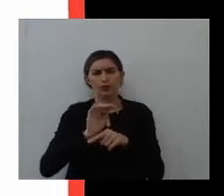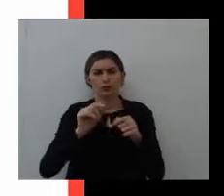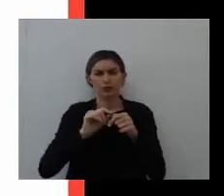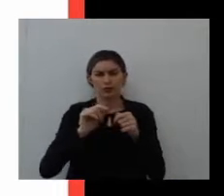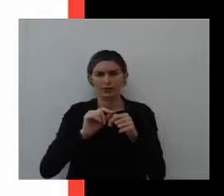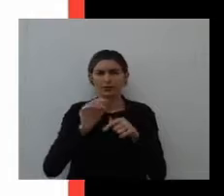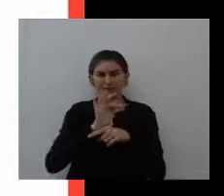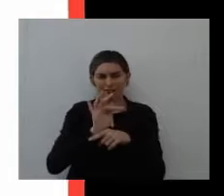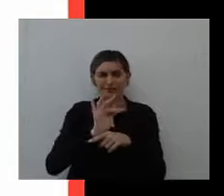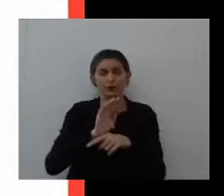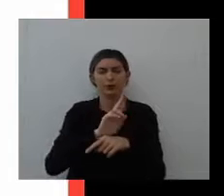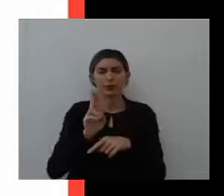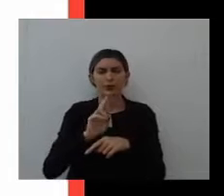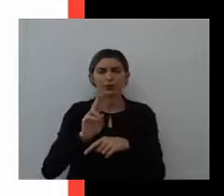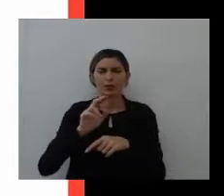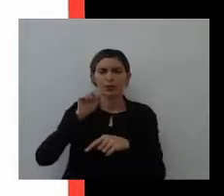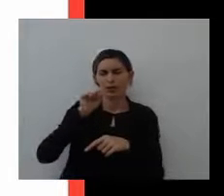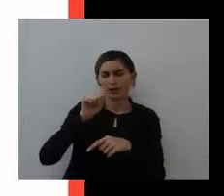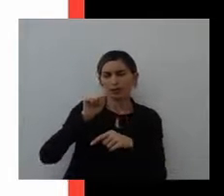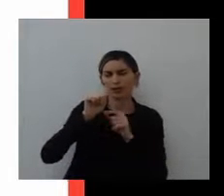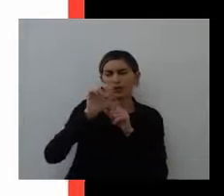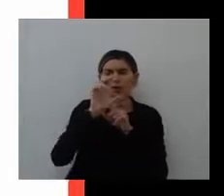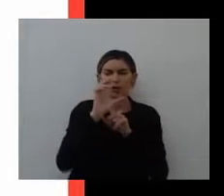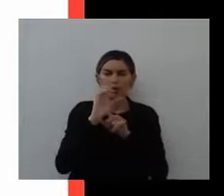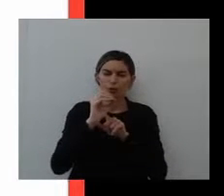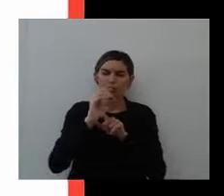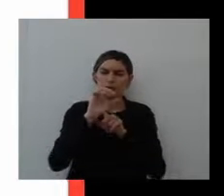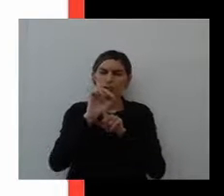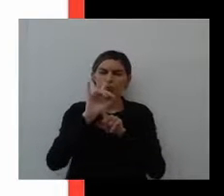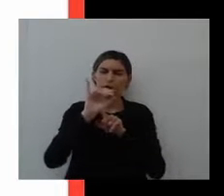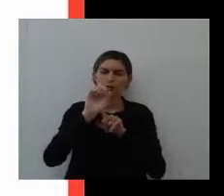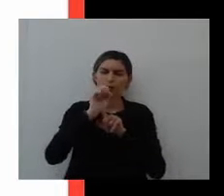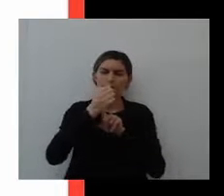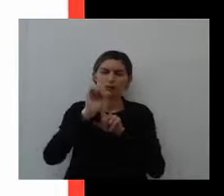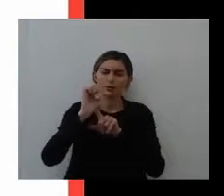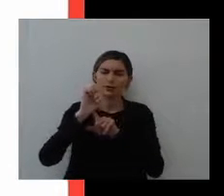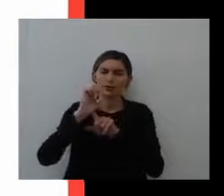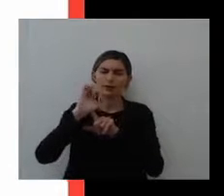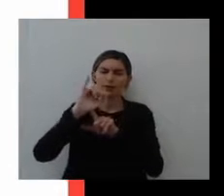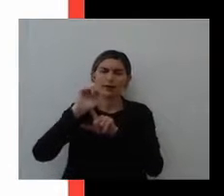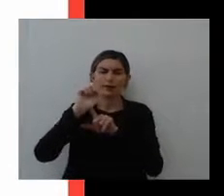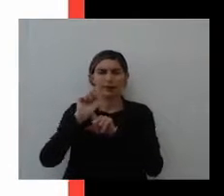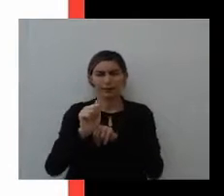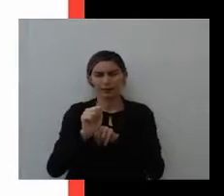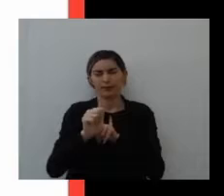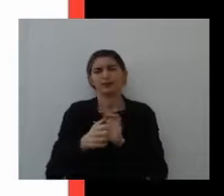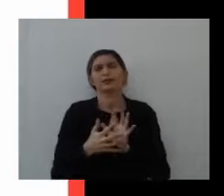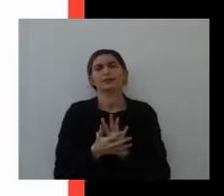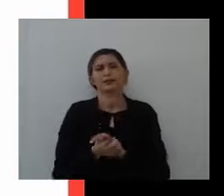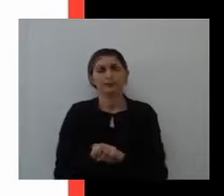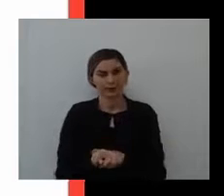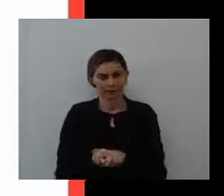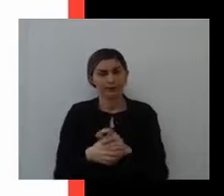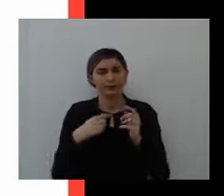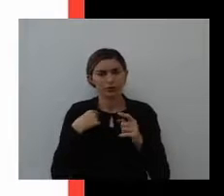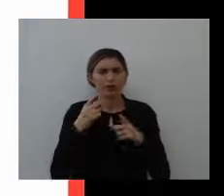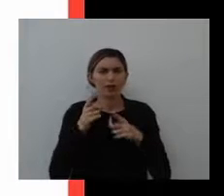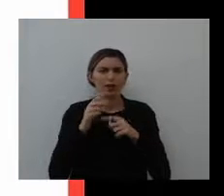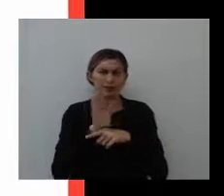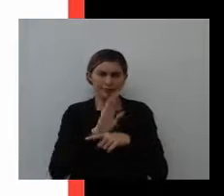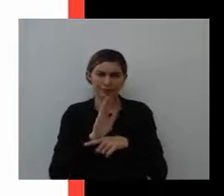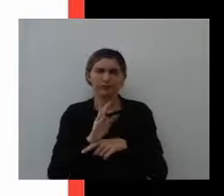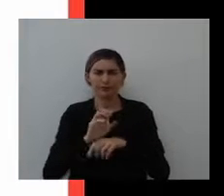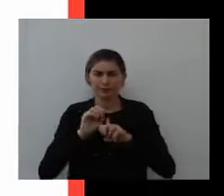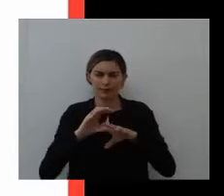Ford Coppola, chamado A Odisseia, pegando um gancho nas aulas sobre cinema que já foram ministradas aqui no